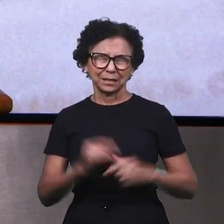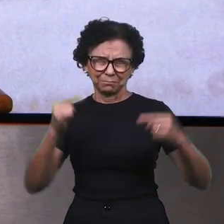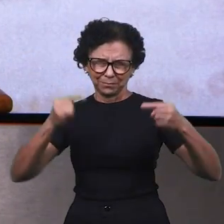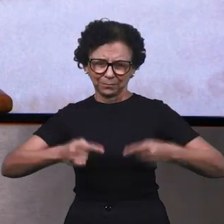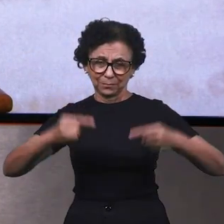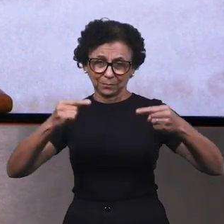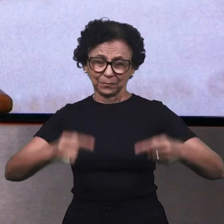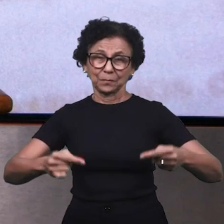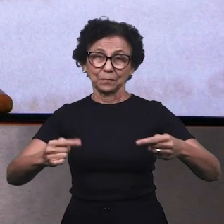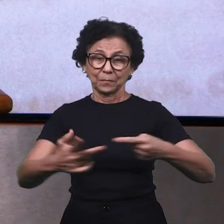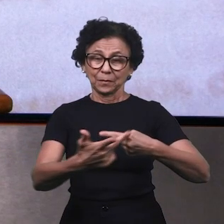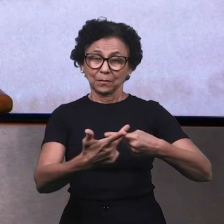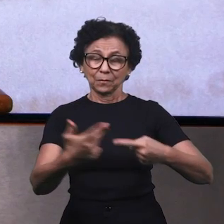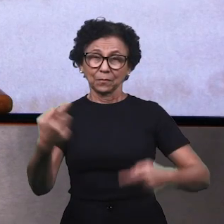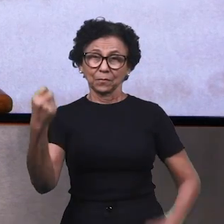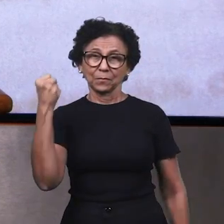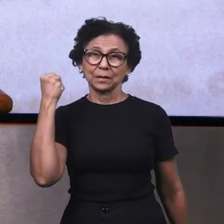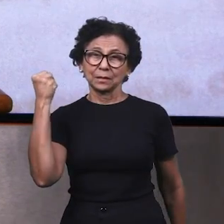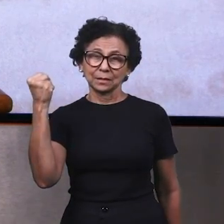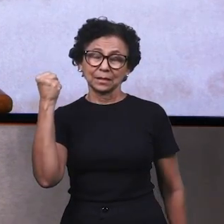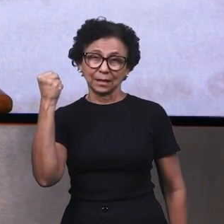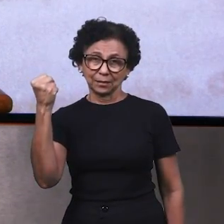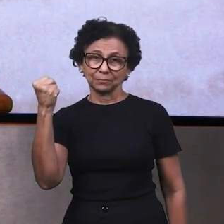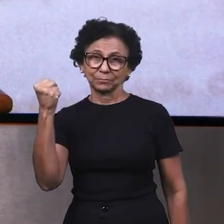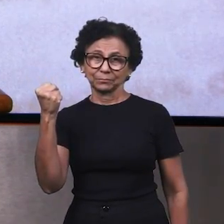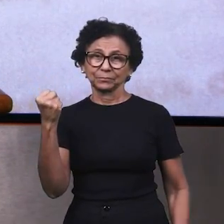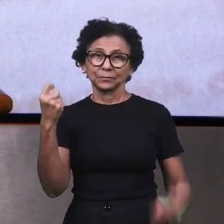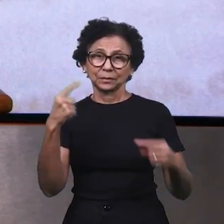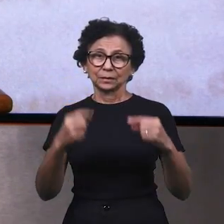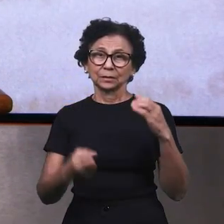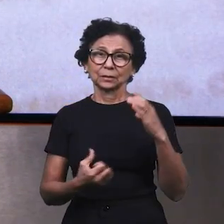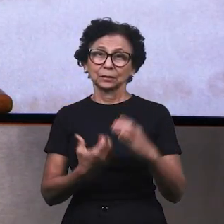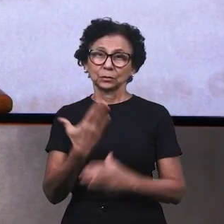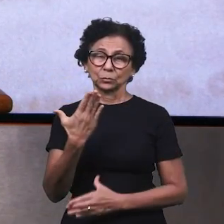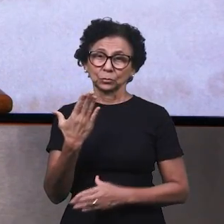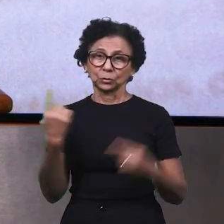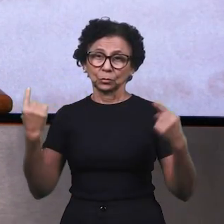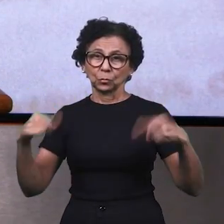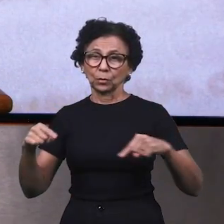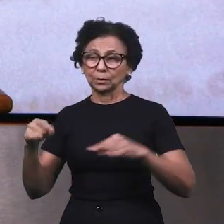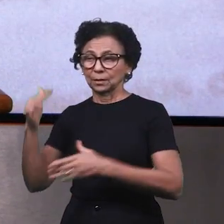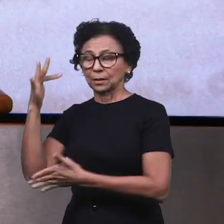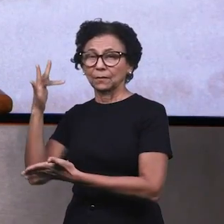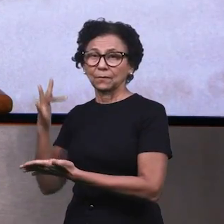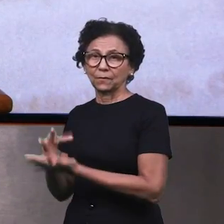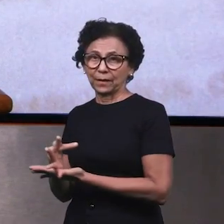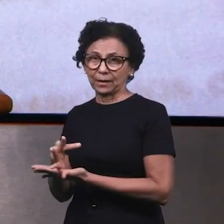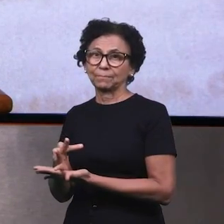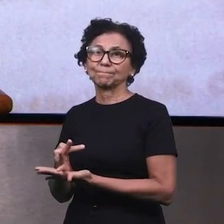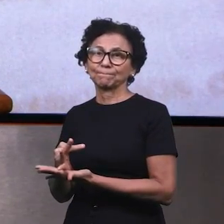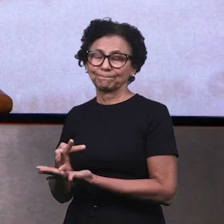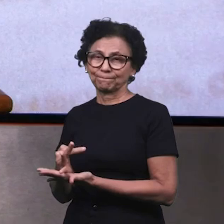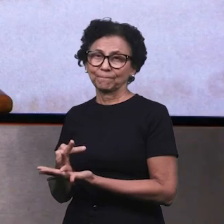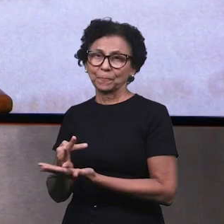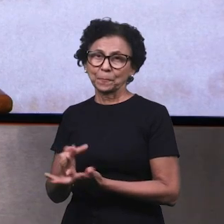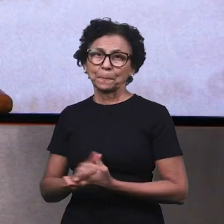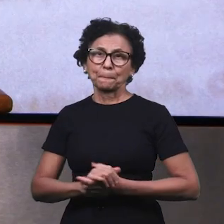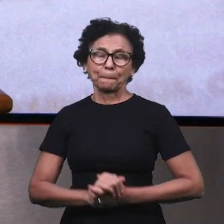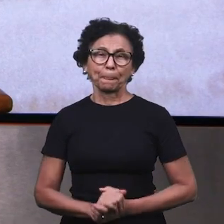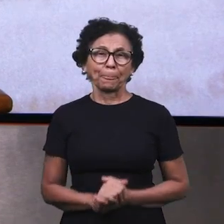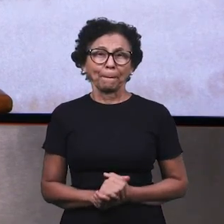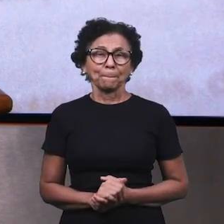grandes desafios que se levantam à batalha da fé. Porque as armas da